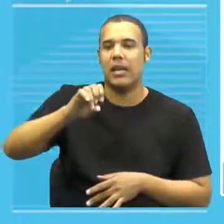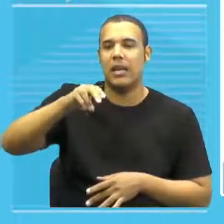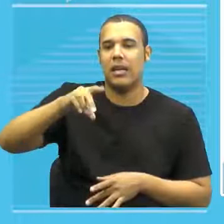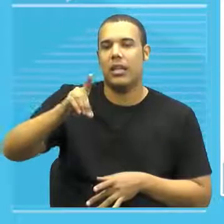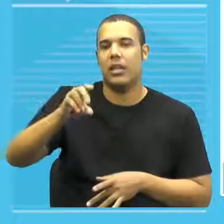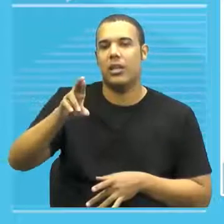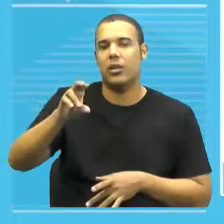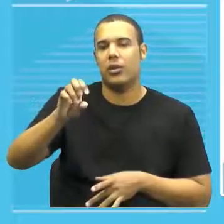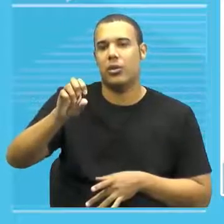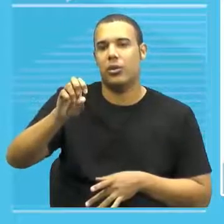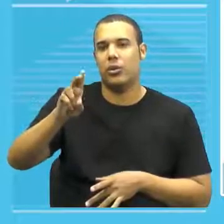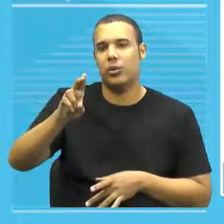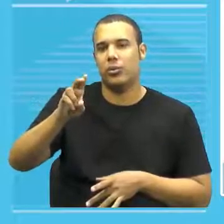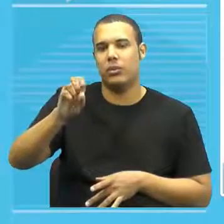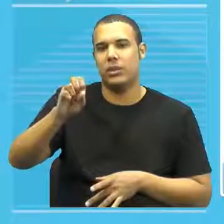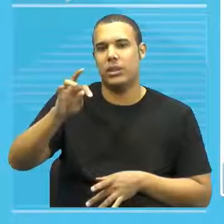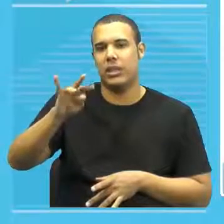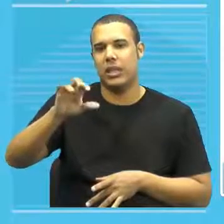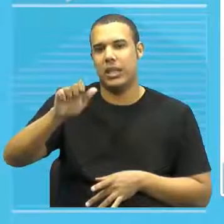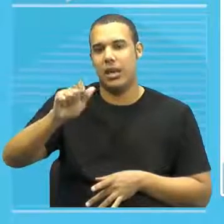estado do Piauí